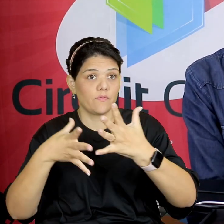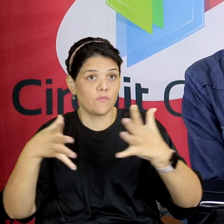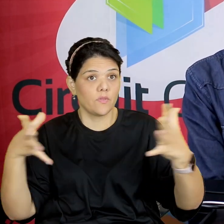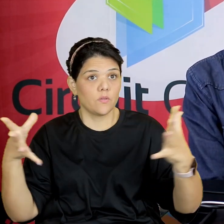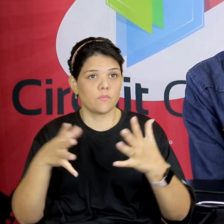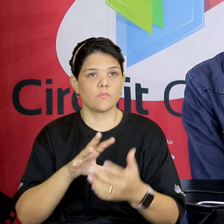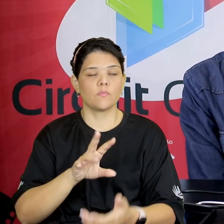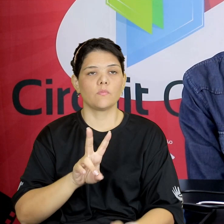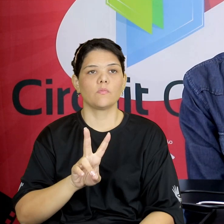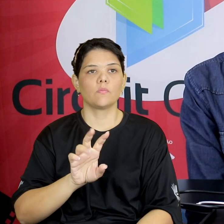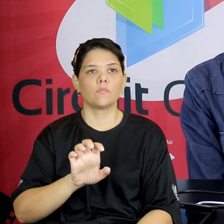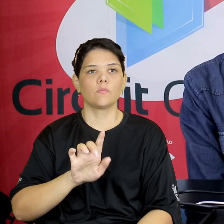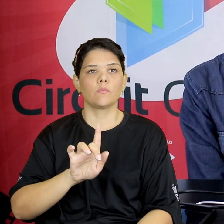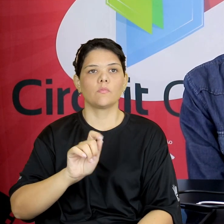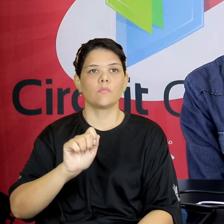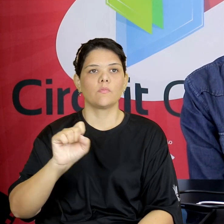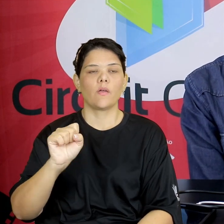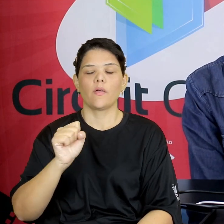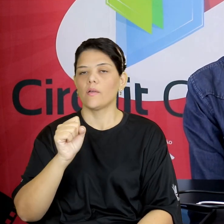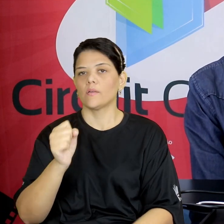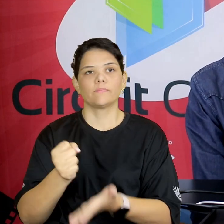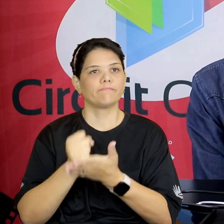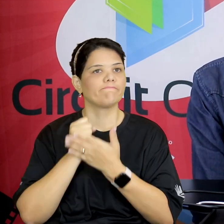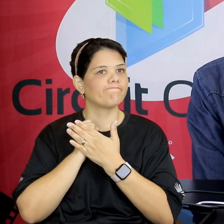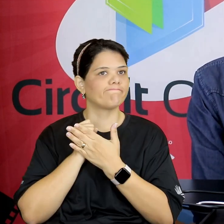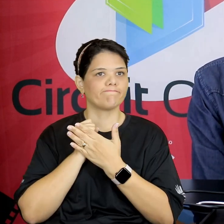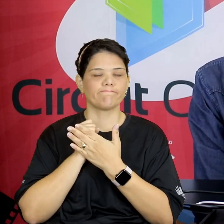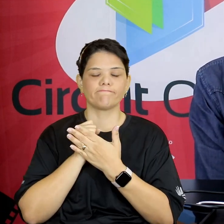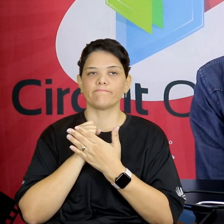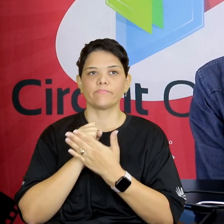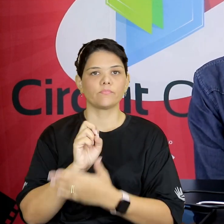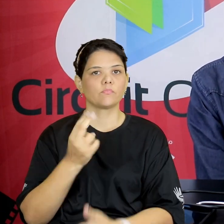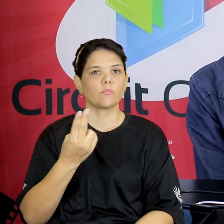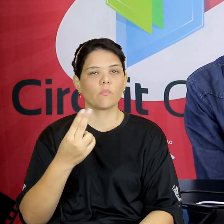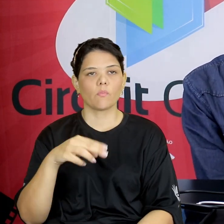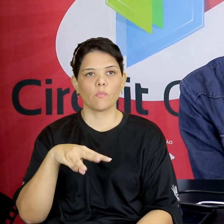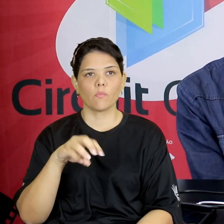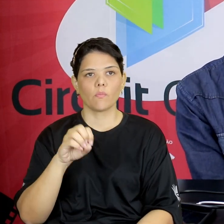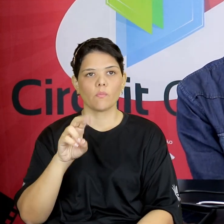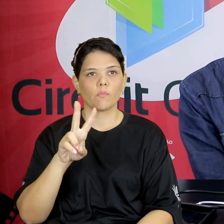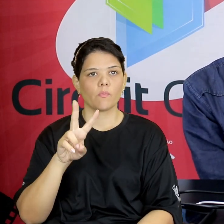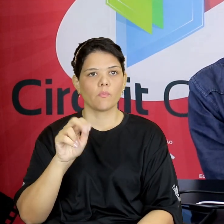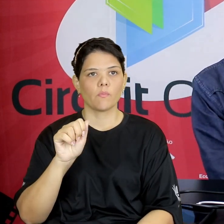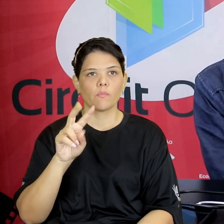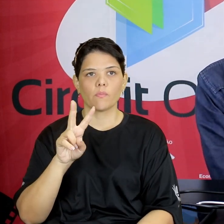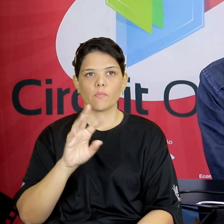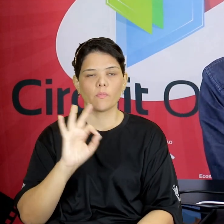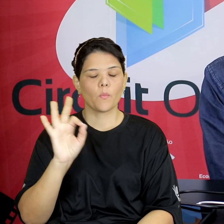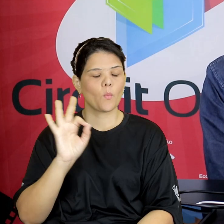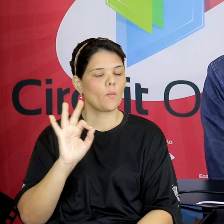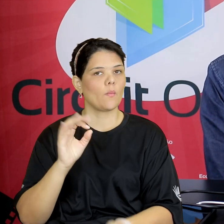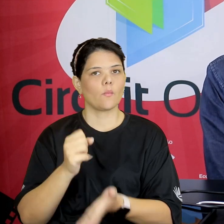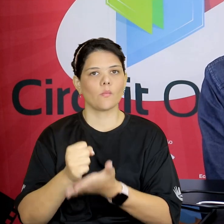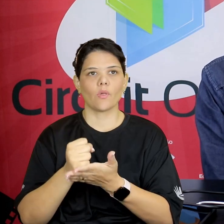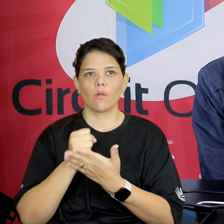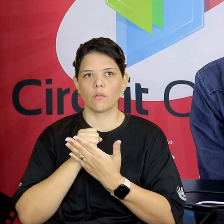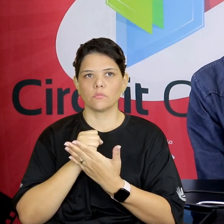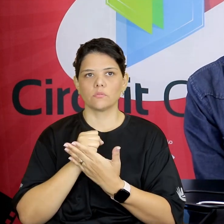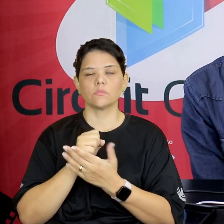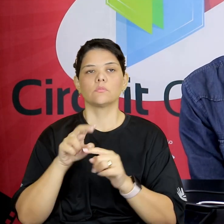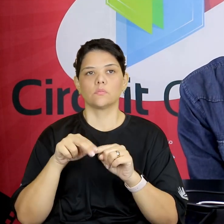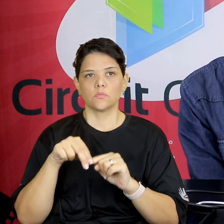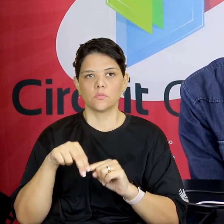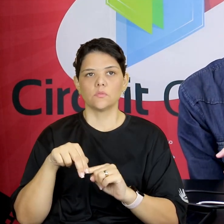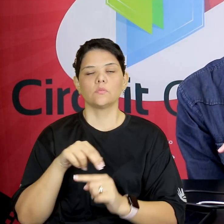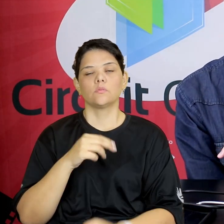não segura a bola, sabe? Nem o Movavi. Então, eu costumo trabalhar muito com o After Effects,